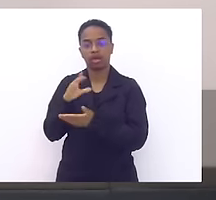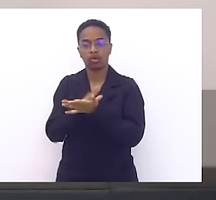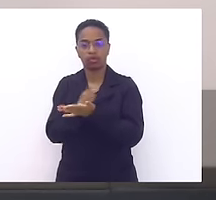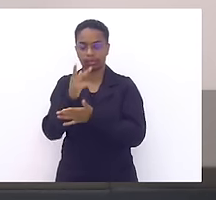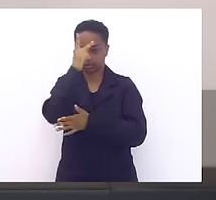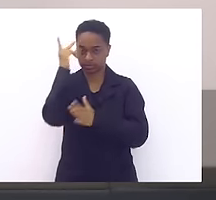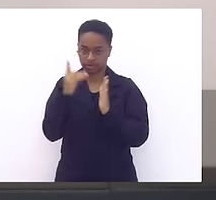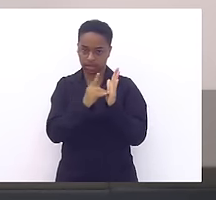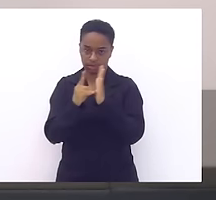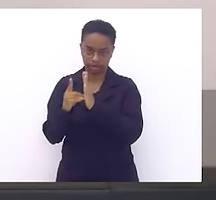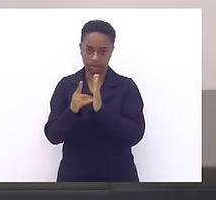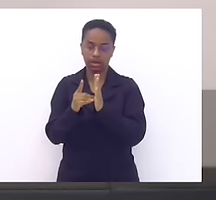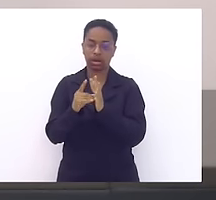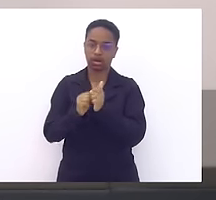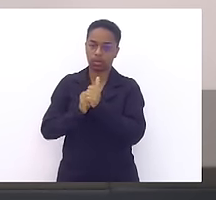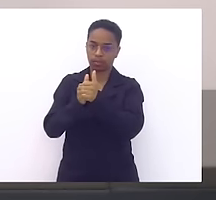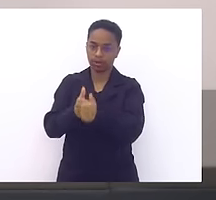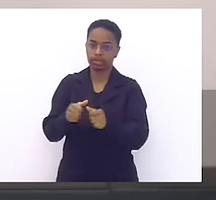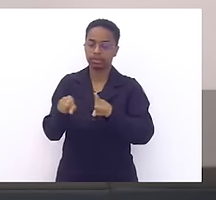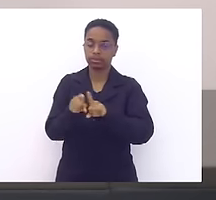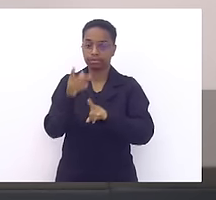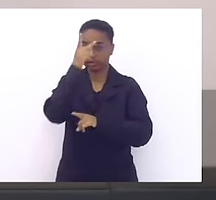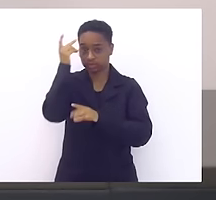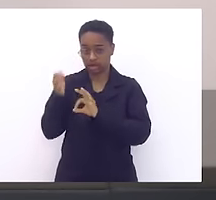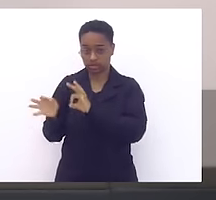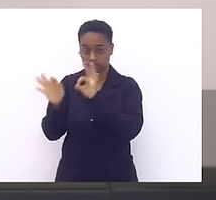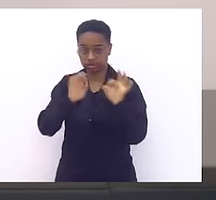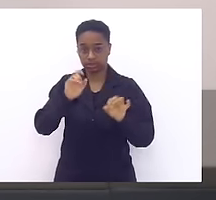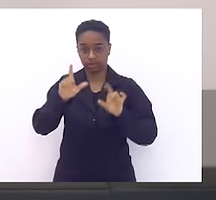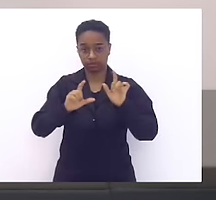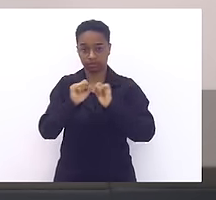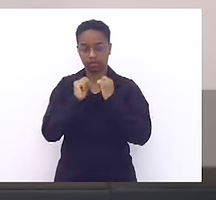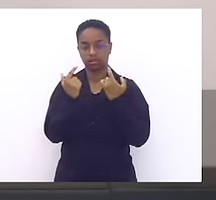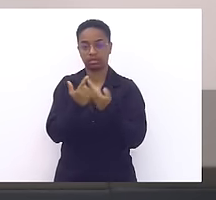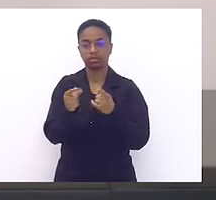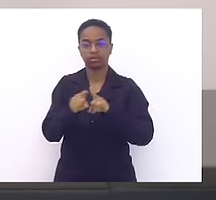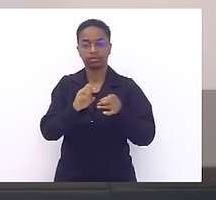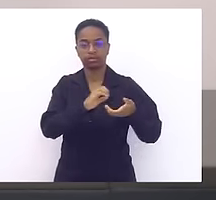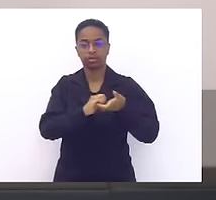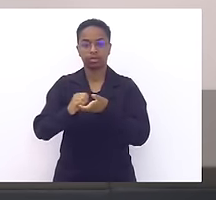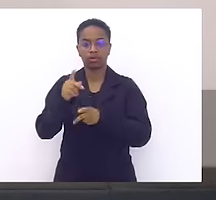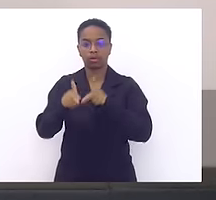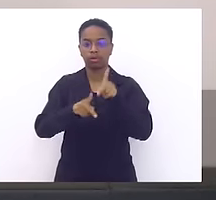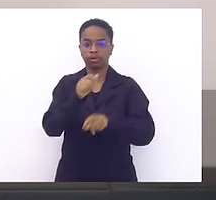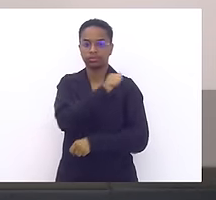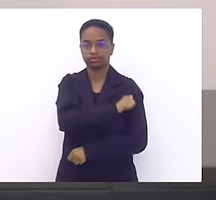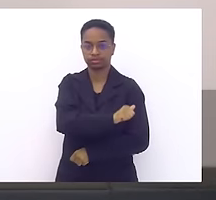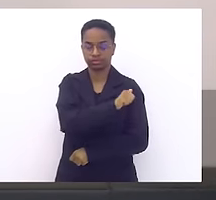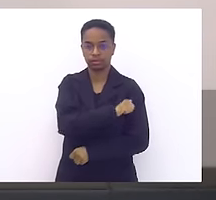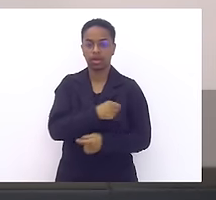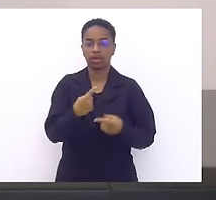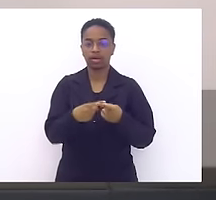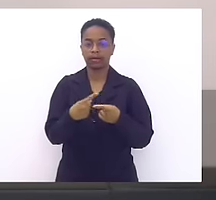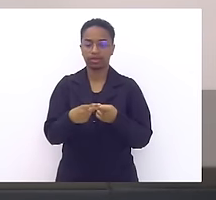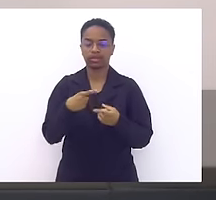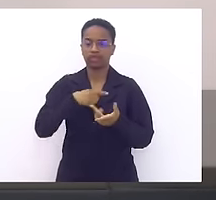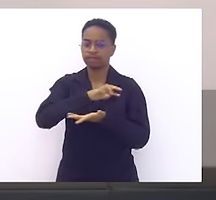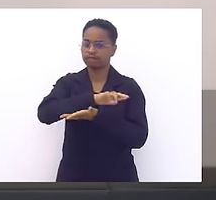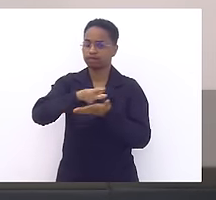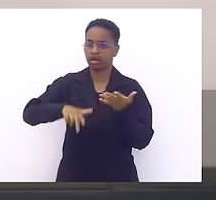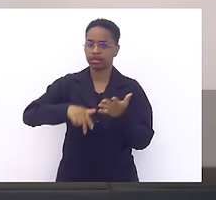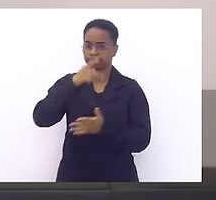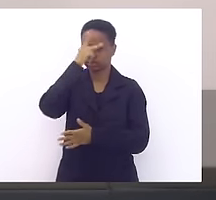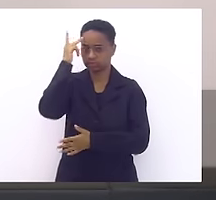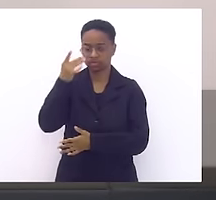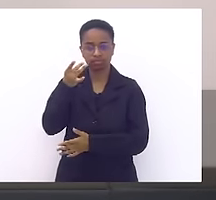todos aqueles que nos assistem pela TV alerj e também cumprimentar a população do Rio de Janeiro que enxergo muitos cidadãos aqui